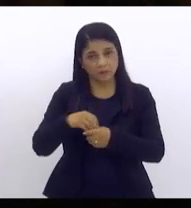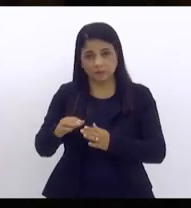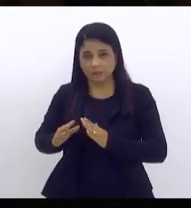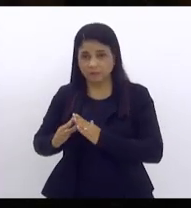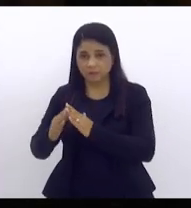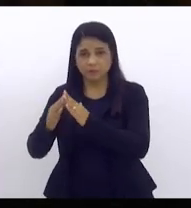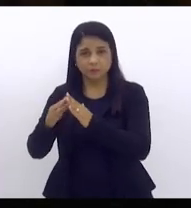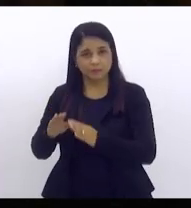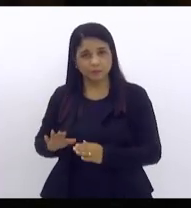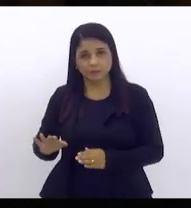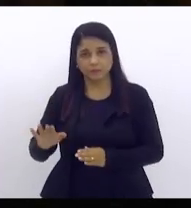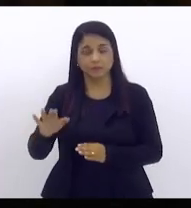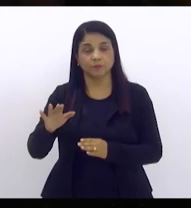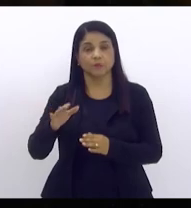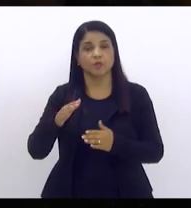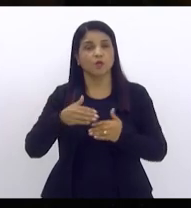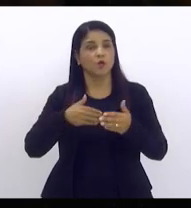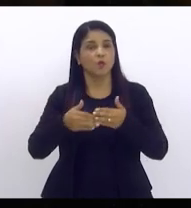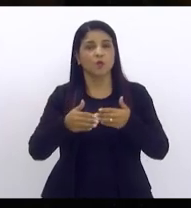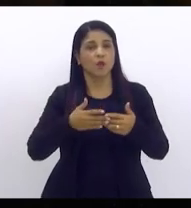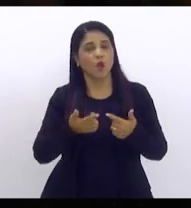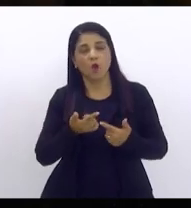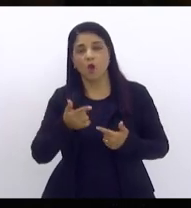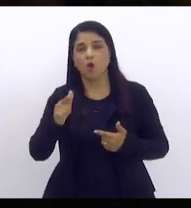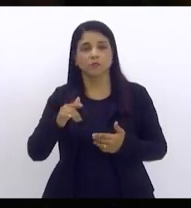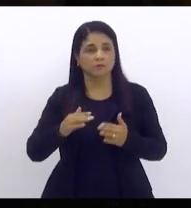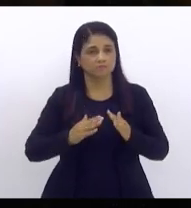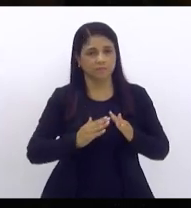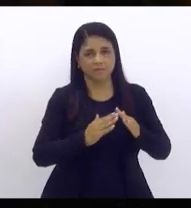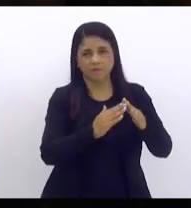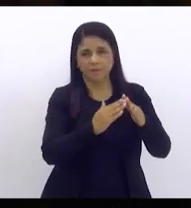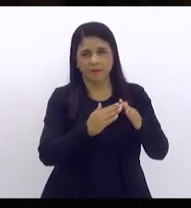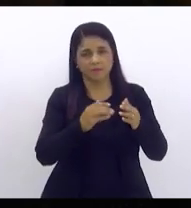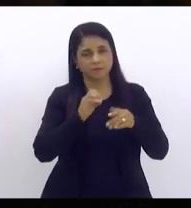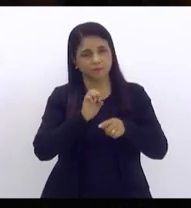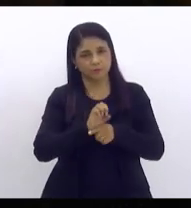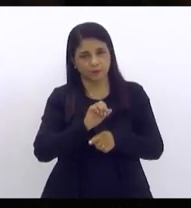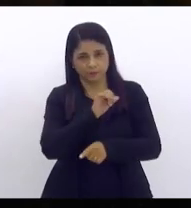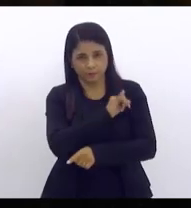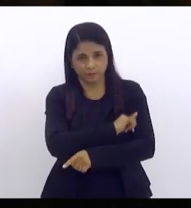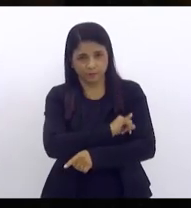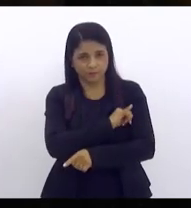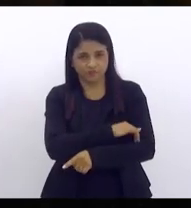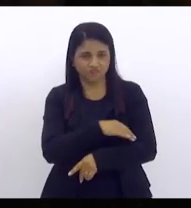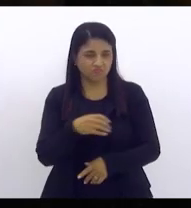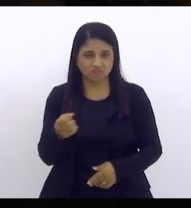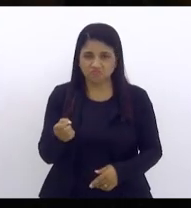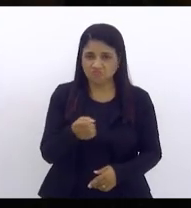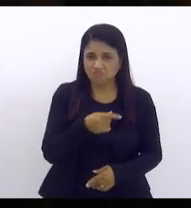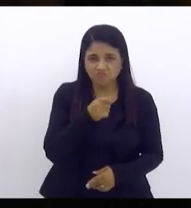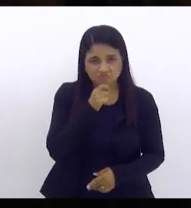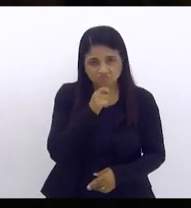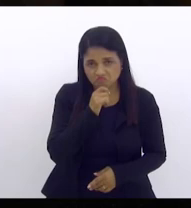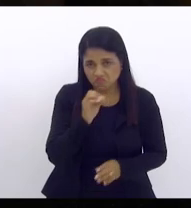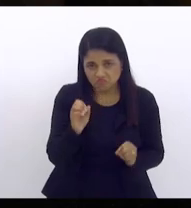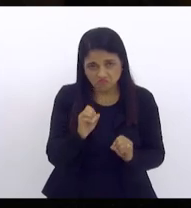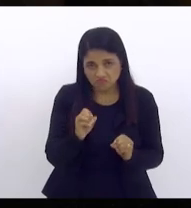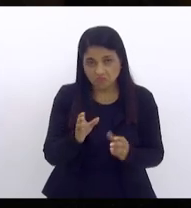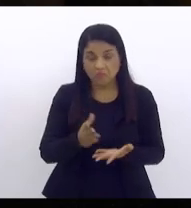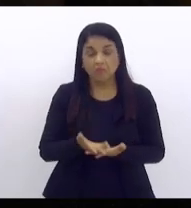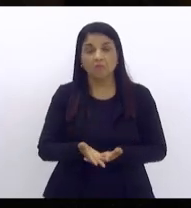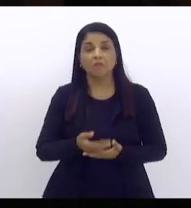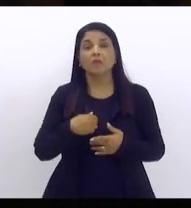seja em qualquer outra favela do estado do Rio de Janeiro, isso não é uma novidade. A novidade é de